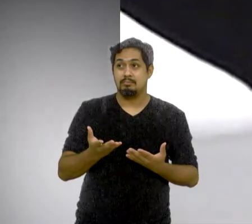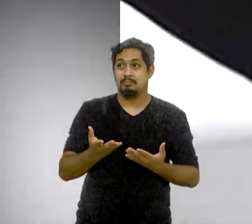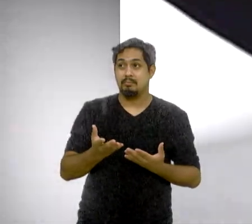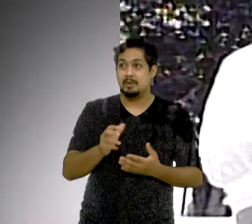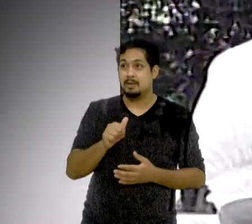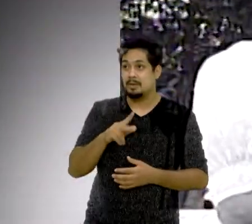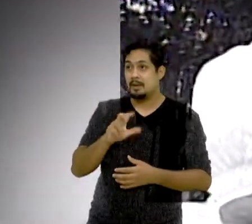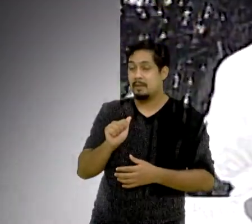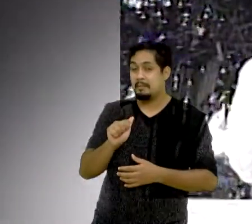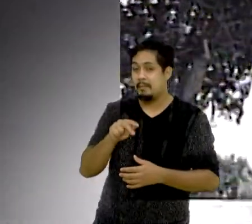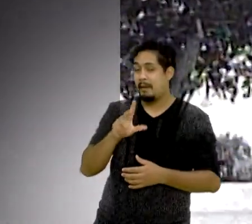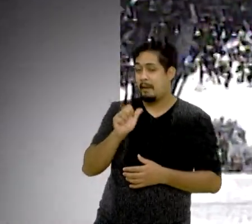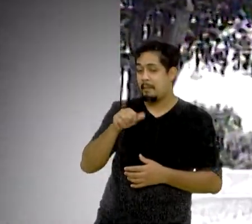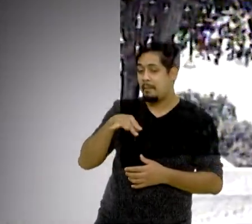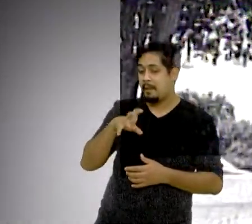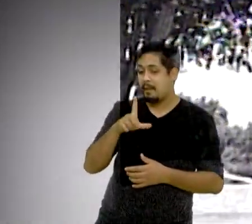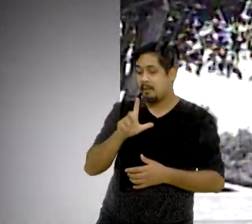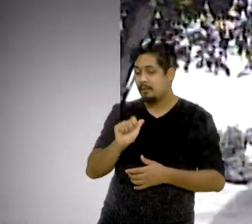Já.